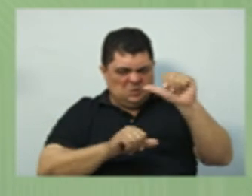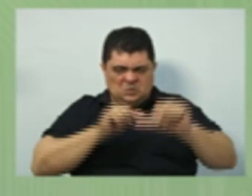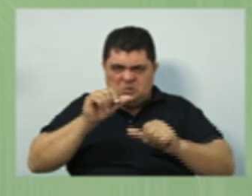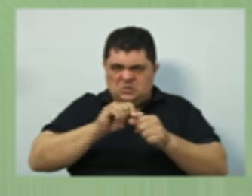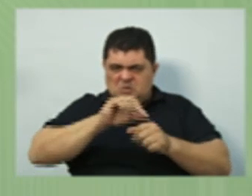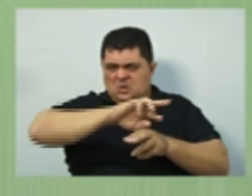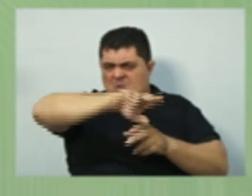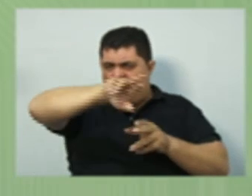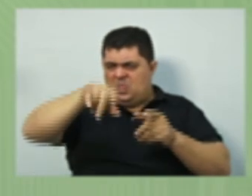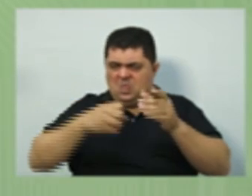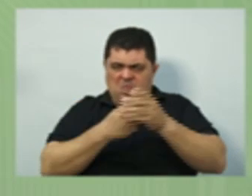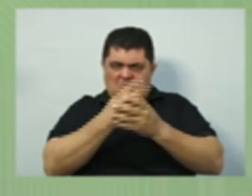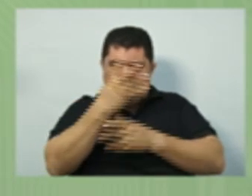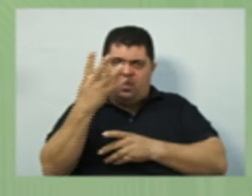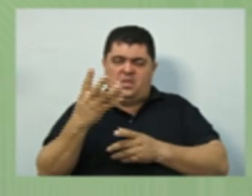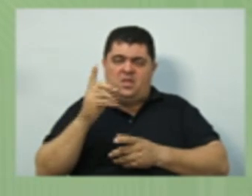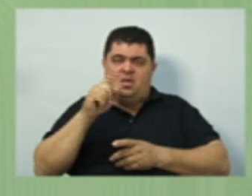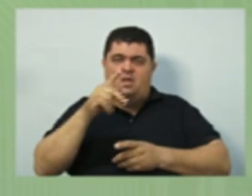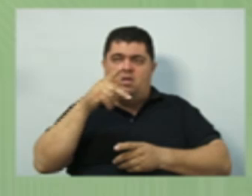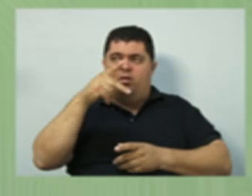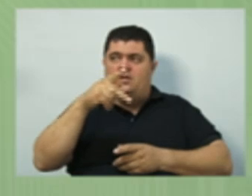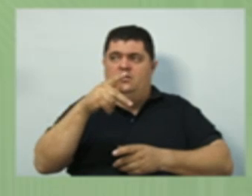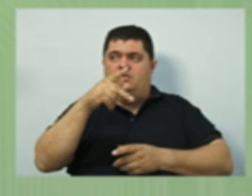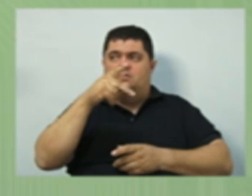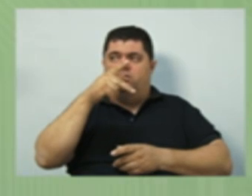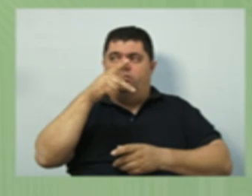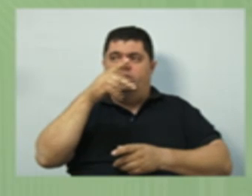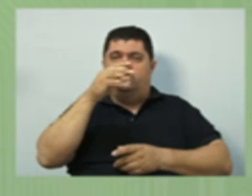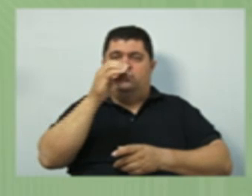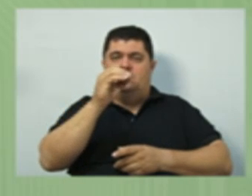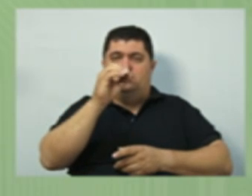ação, Aristóteles chama de poesis.